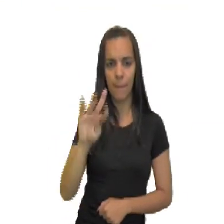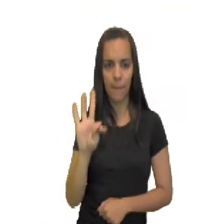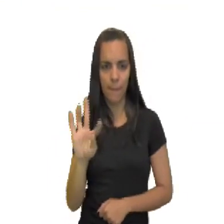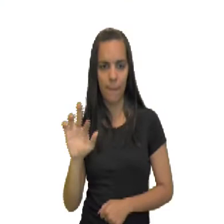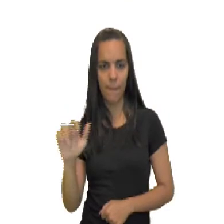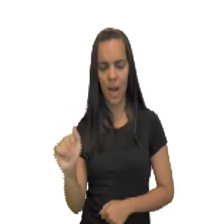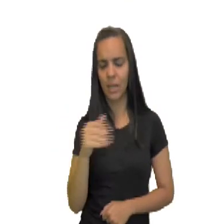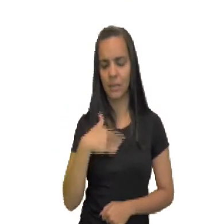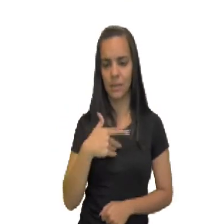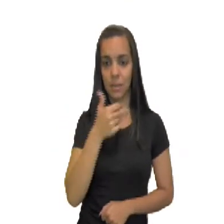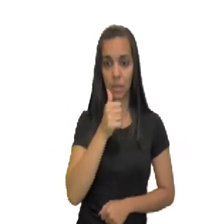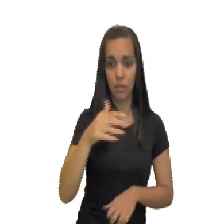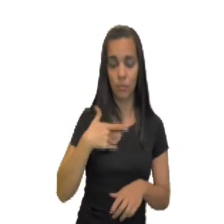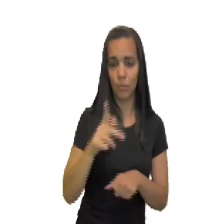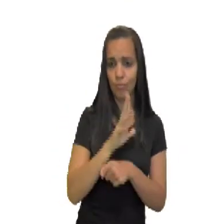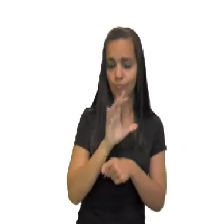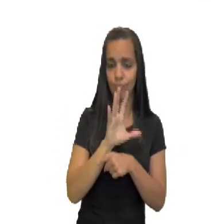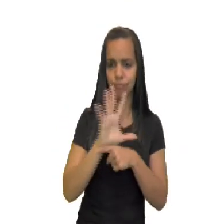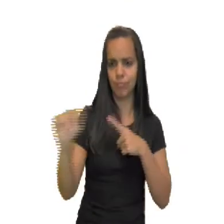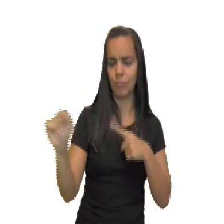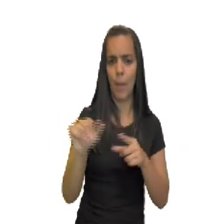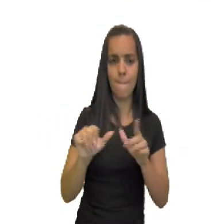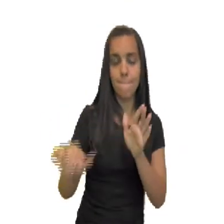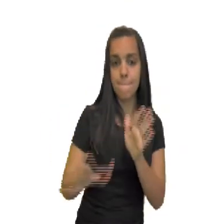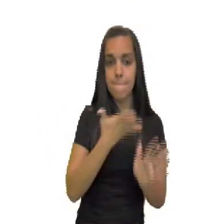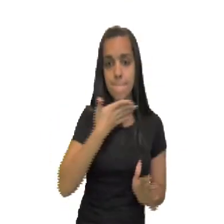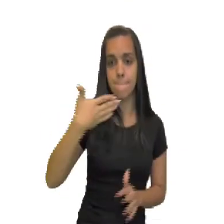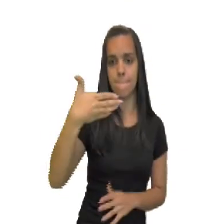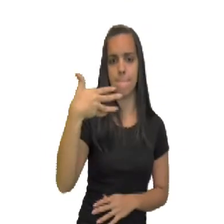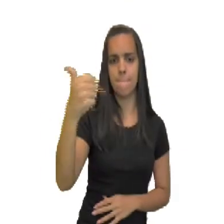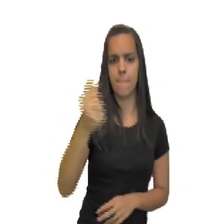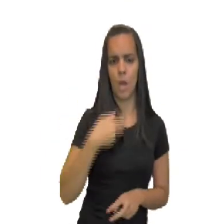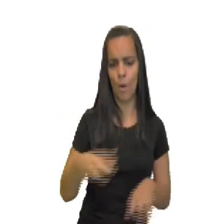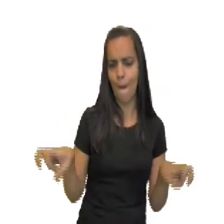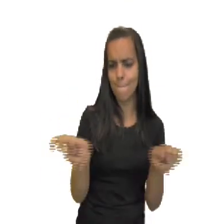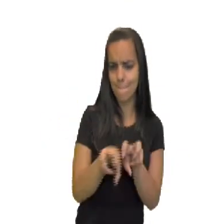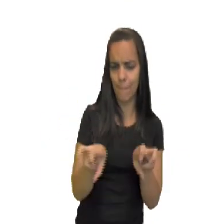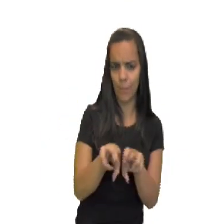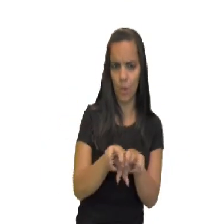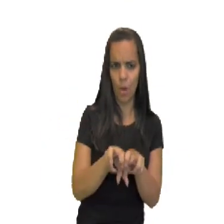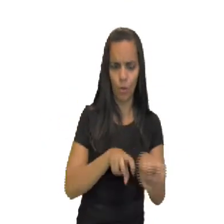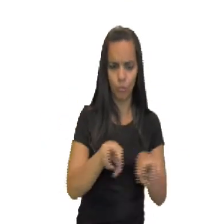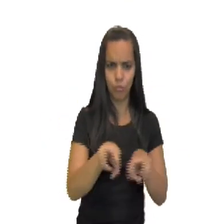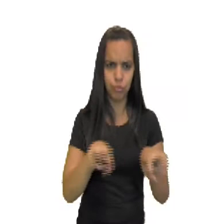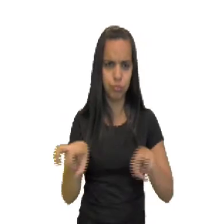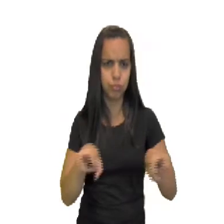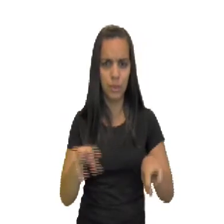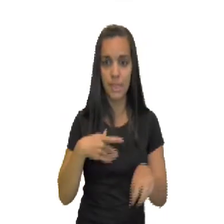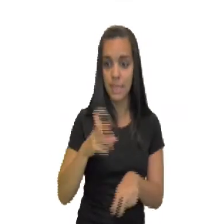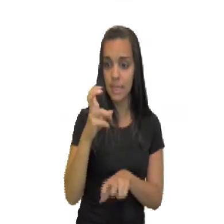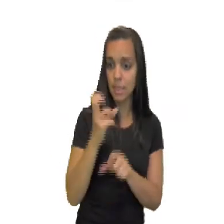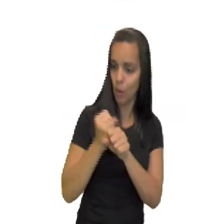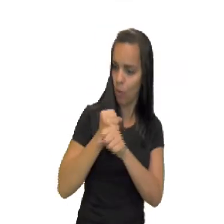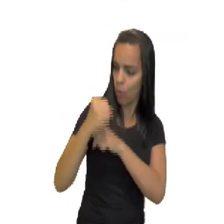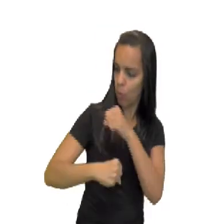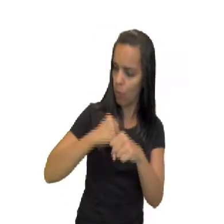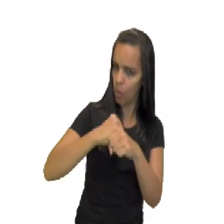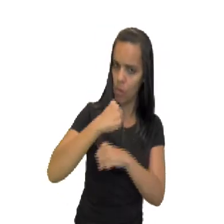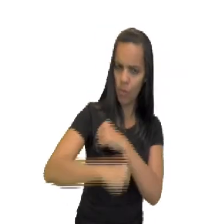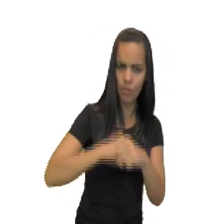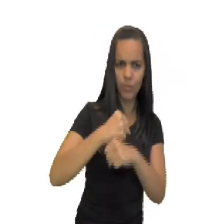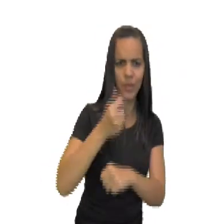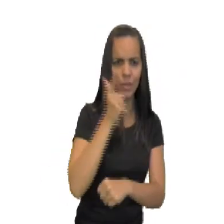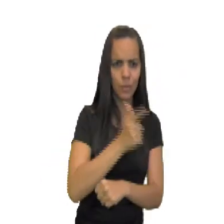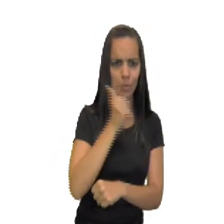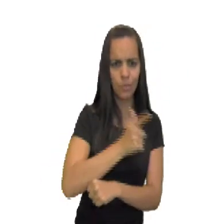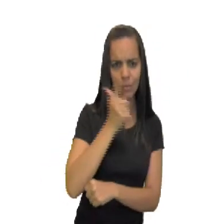eleita a melhor jogadora do mundo por 5 anos consecutivos, entre 2006 e 2010.